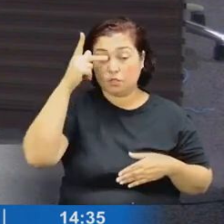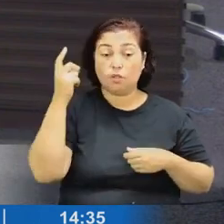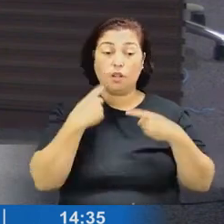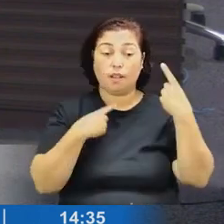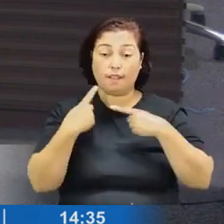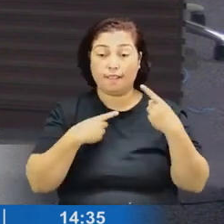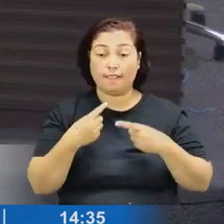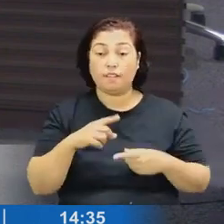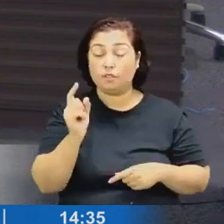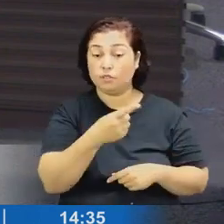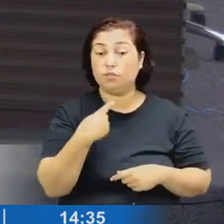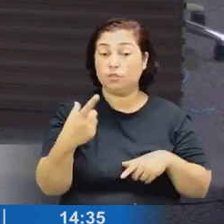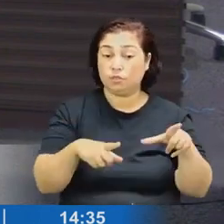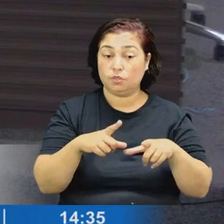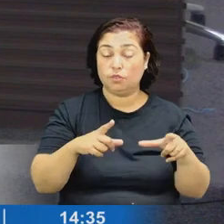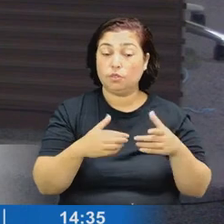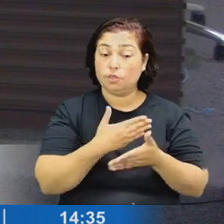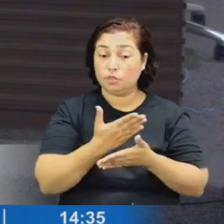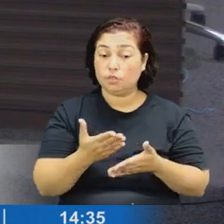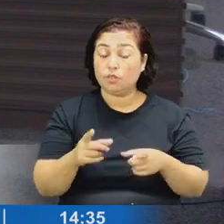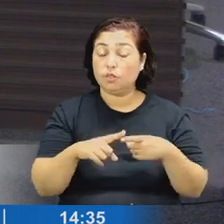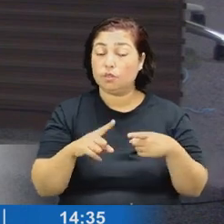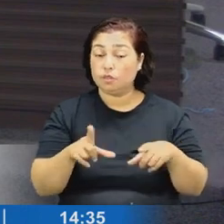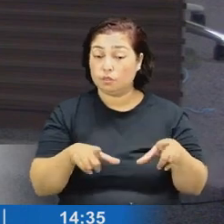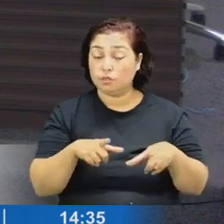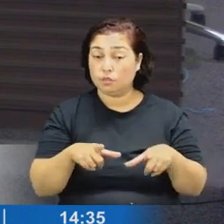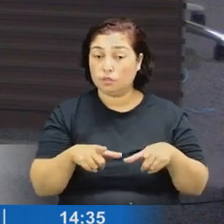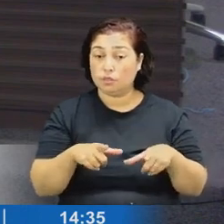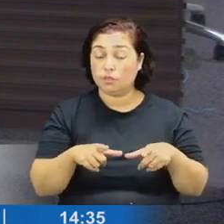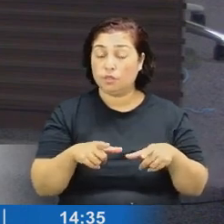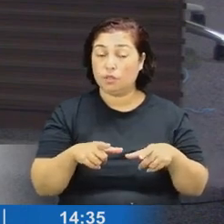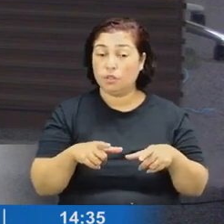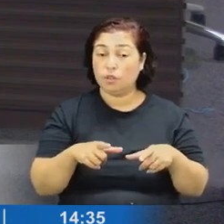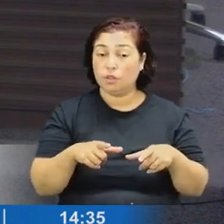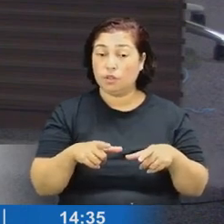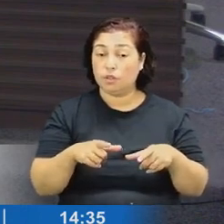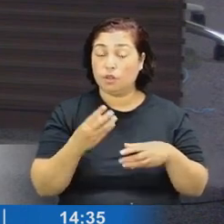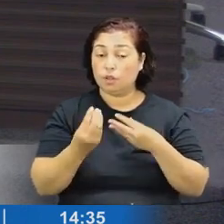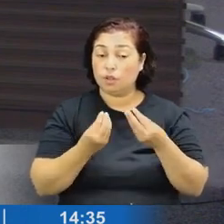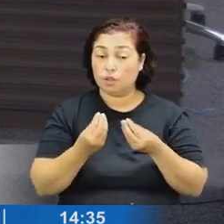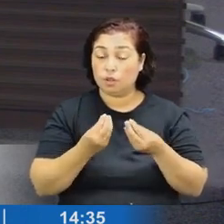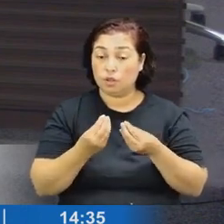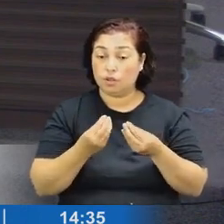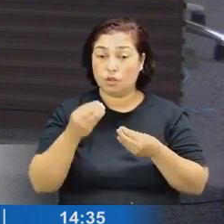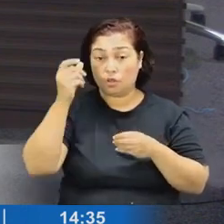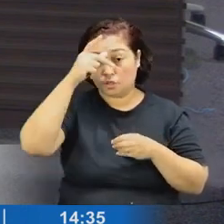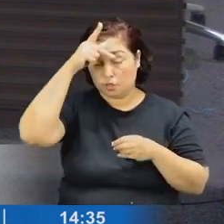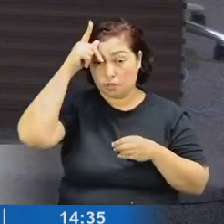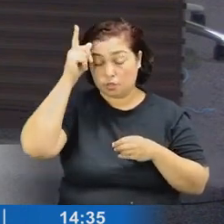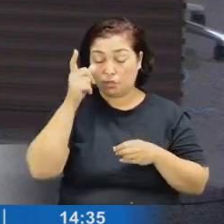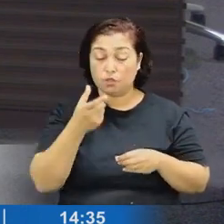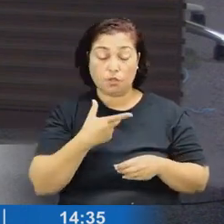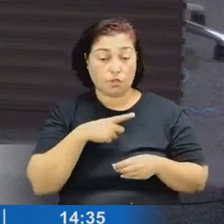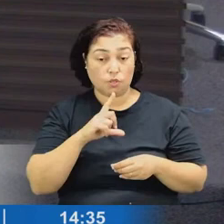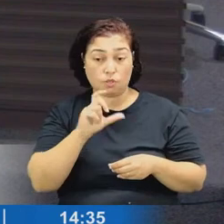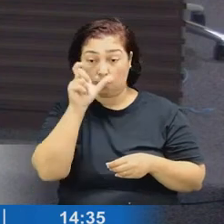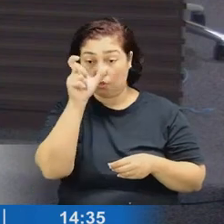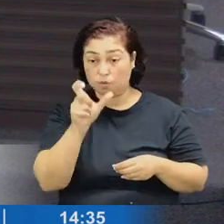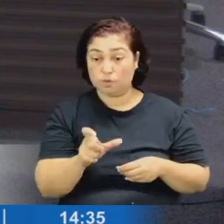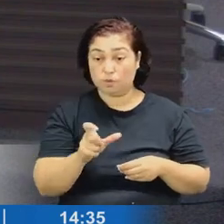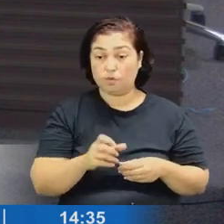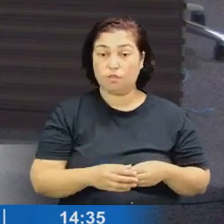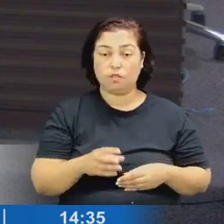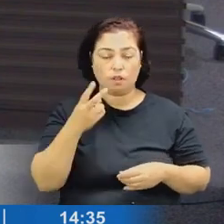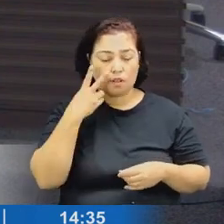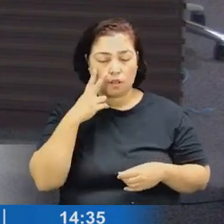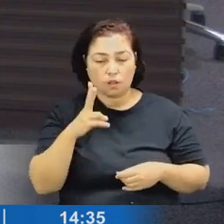política a gente trabalha para eles mas também trabalha para a grande massa né que não tá nesse perfil então a galera ela